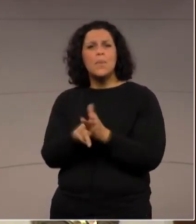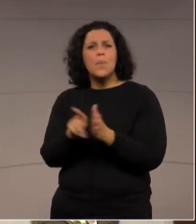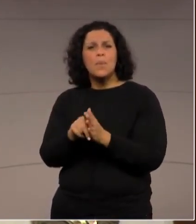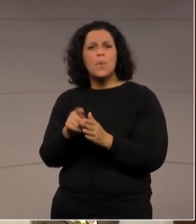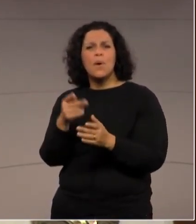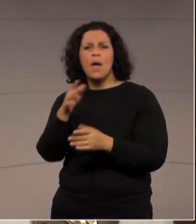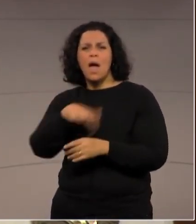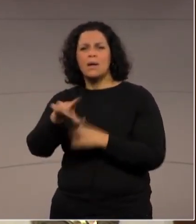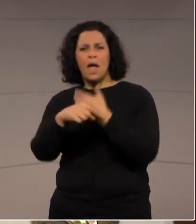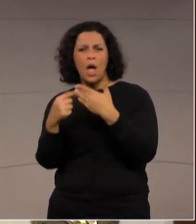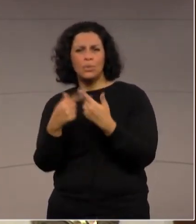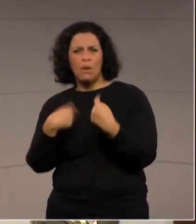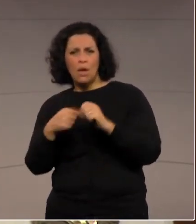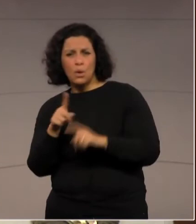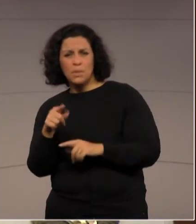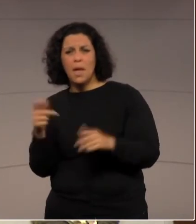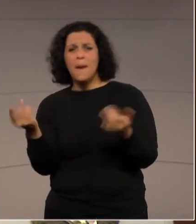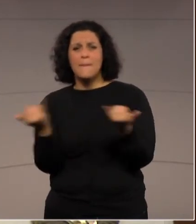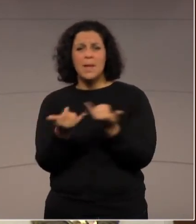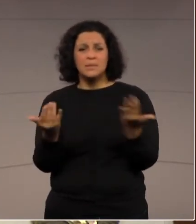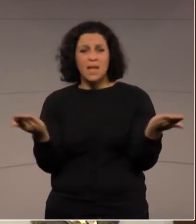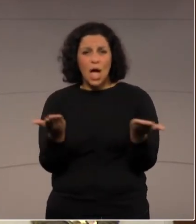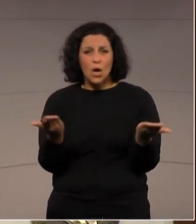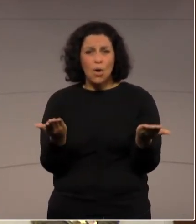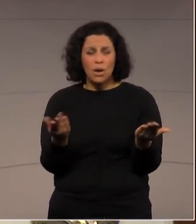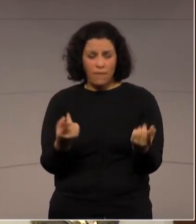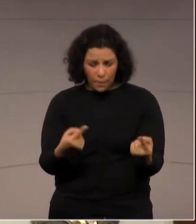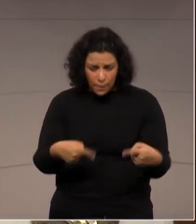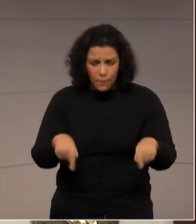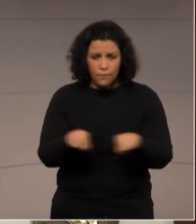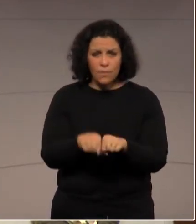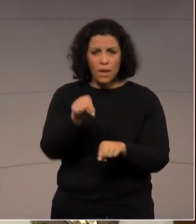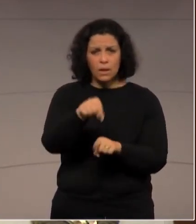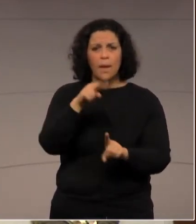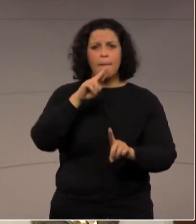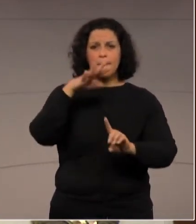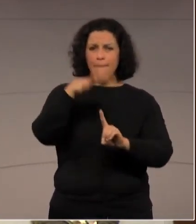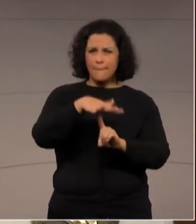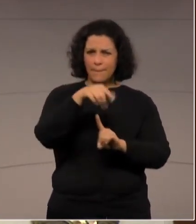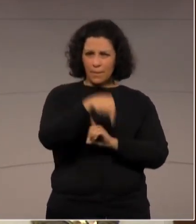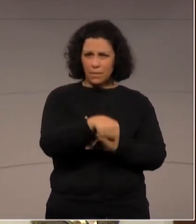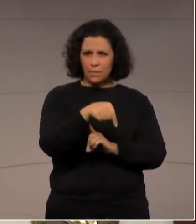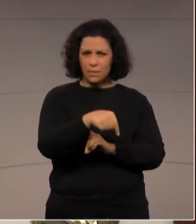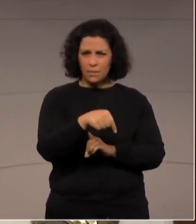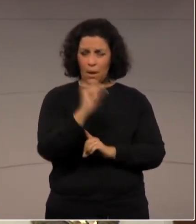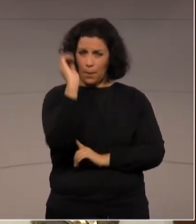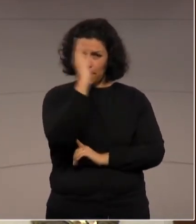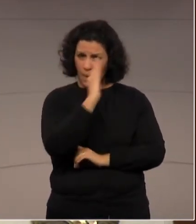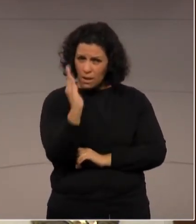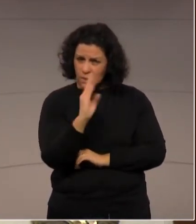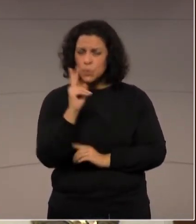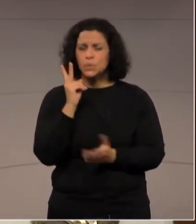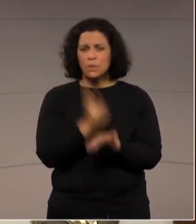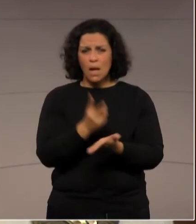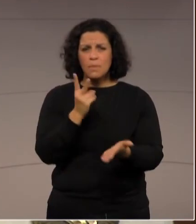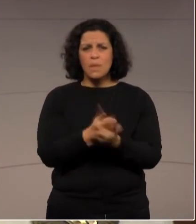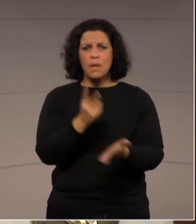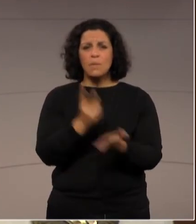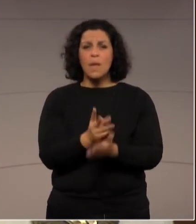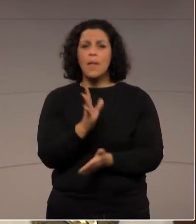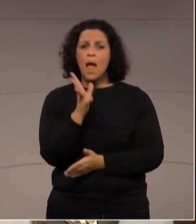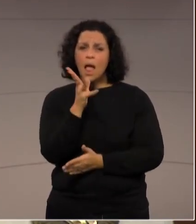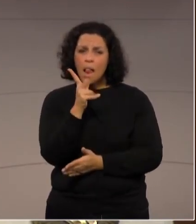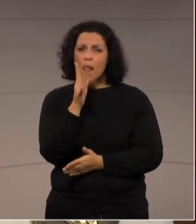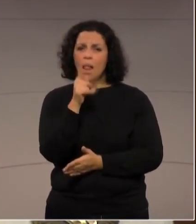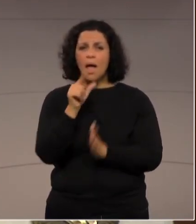está sendo usado agora no paraná paraná o brasil sempre foi tardio e